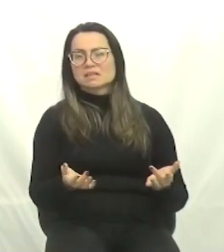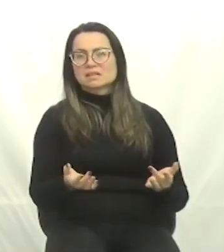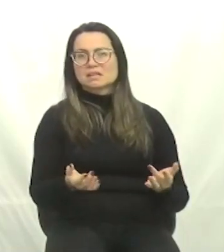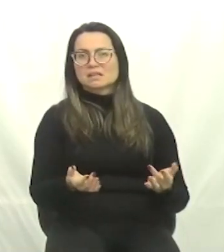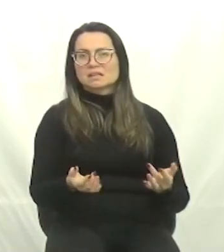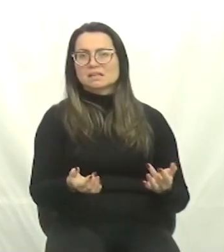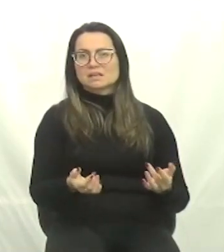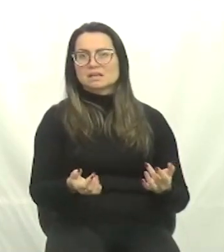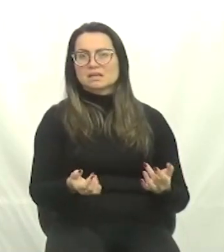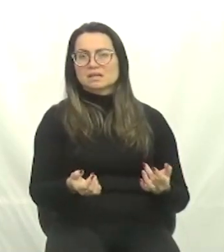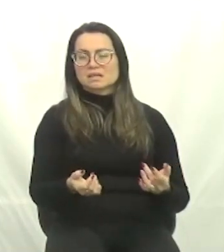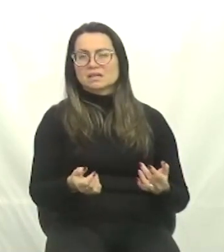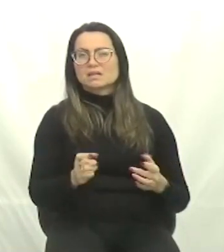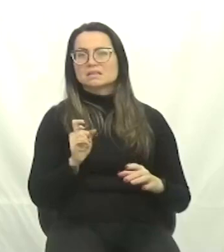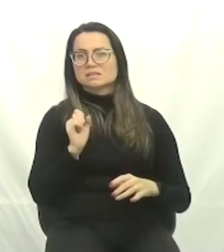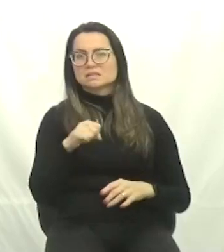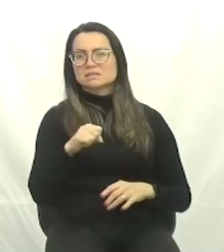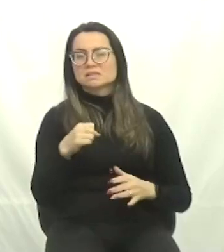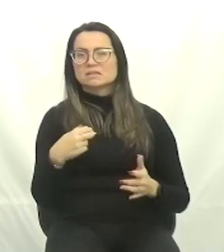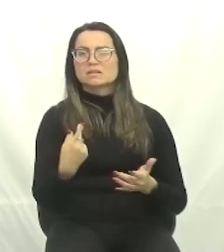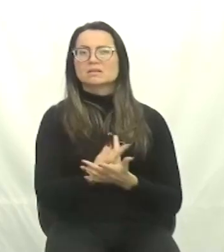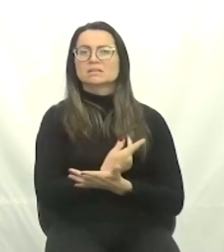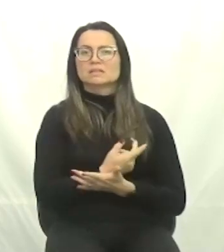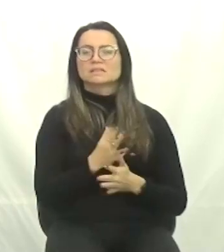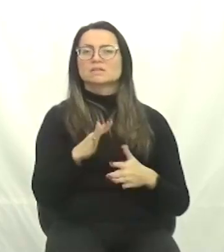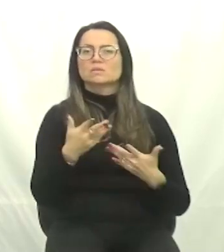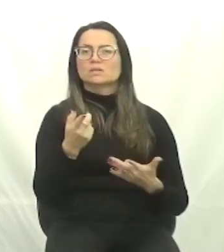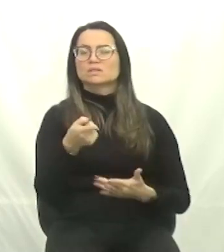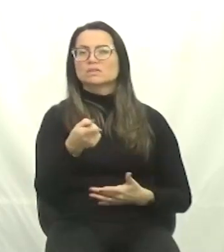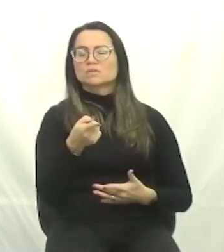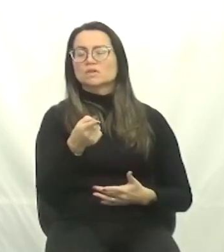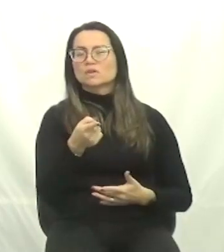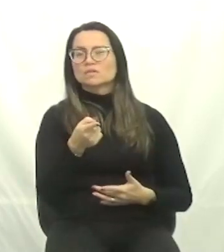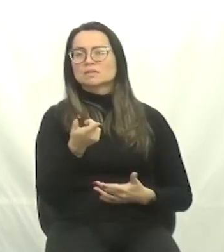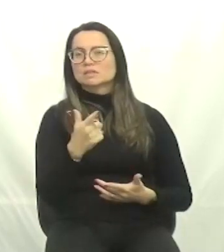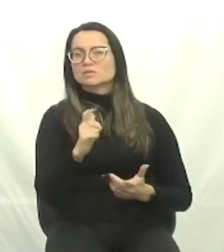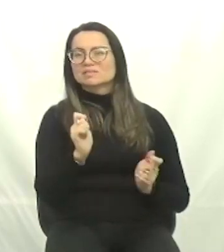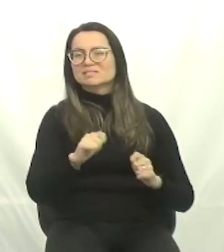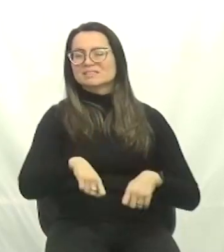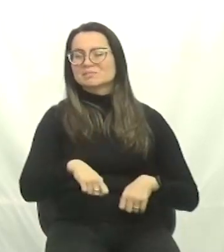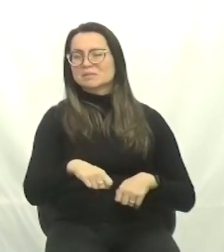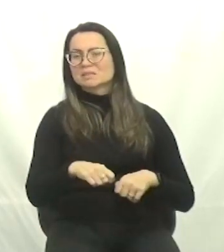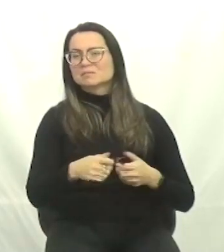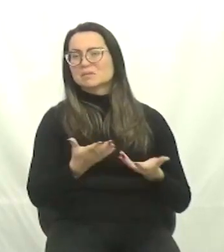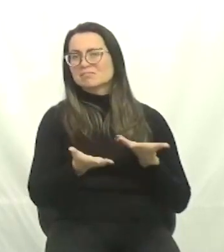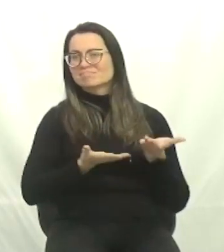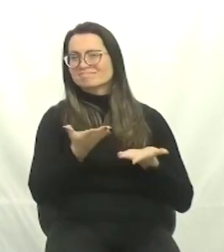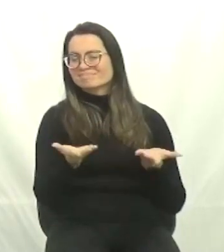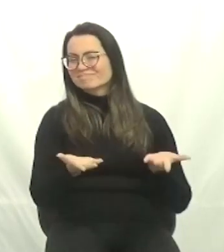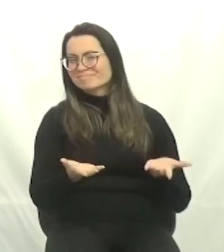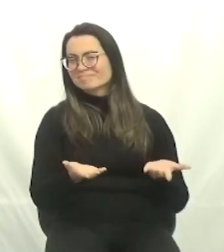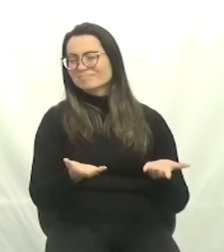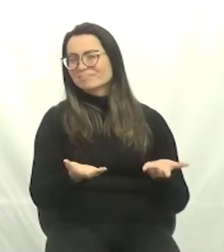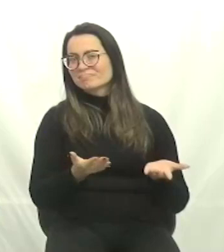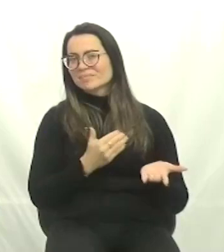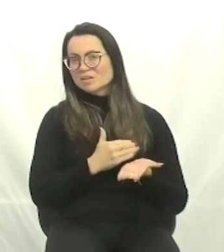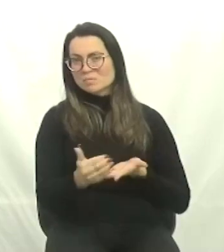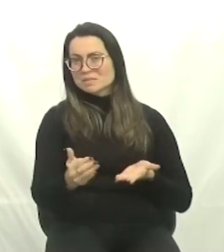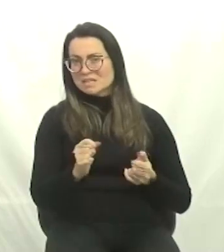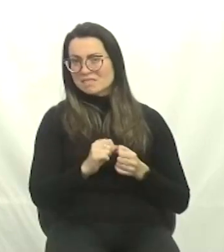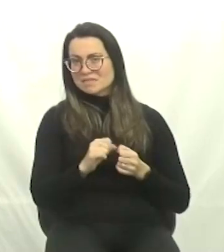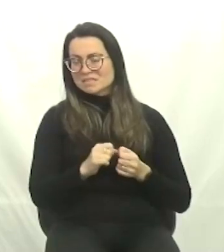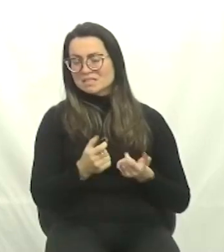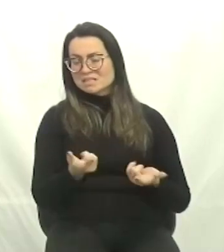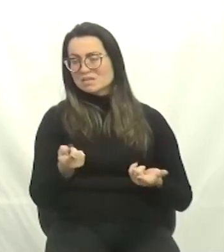coisas. E é o que acontece quando você não tem capacitação para exercitar aquilo que você desejou fazer. Isso é muito,